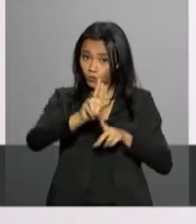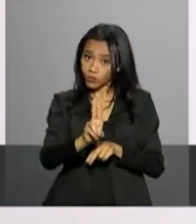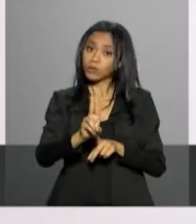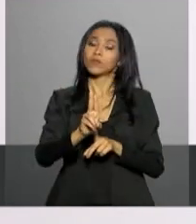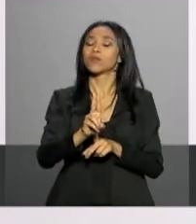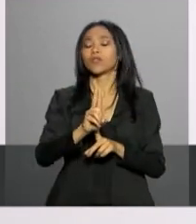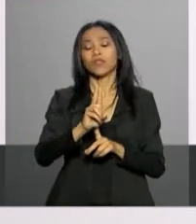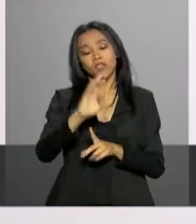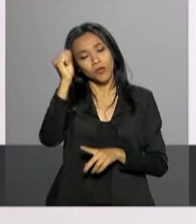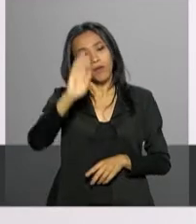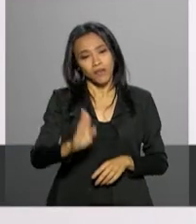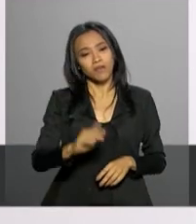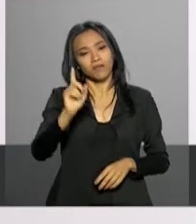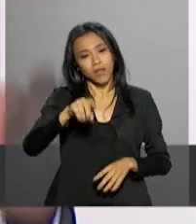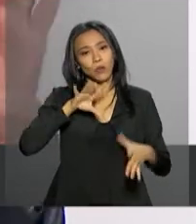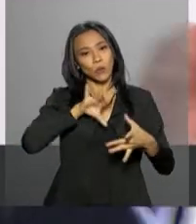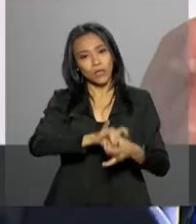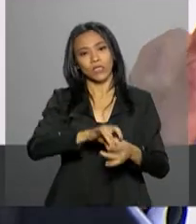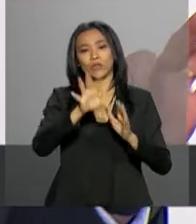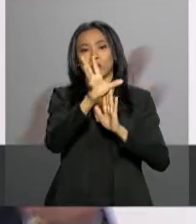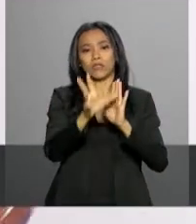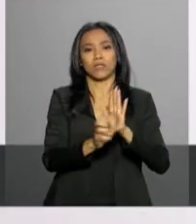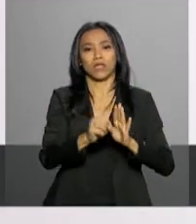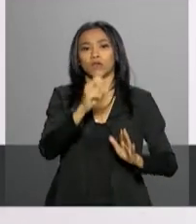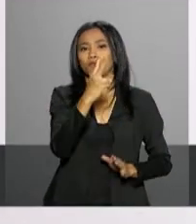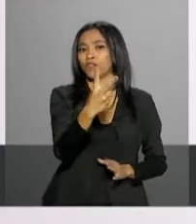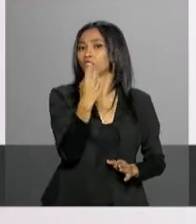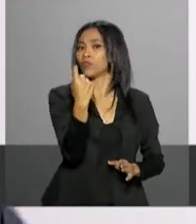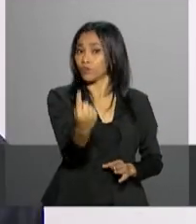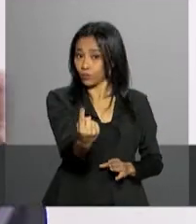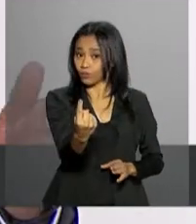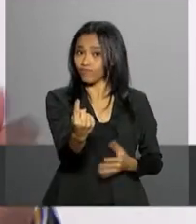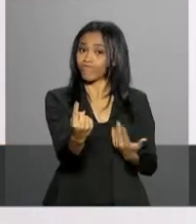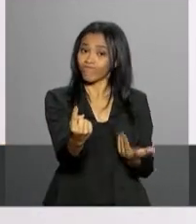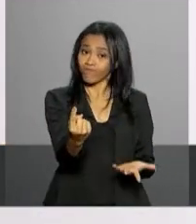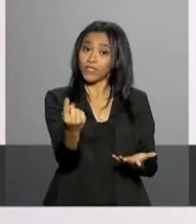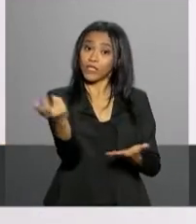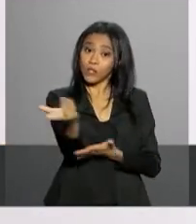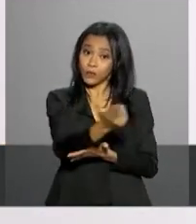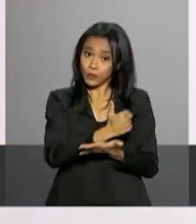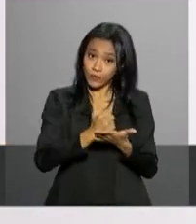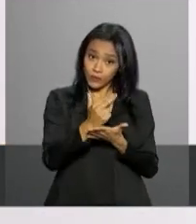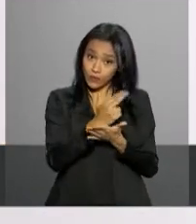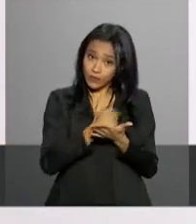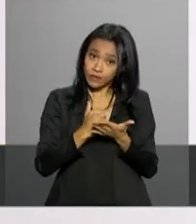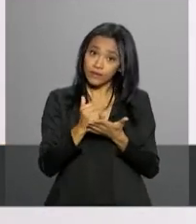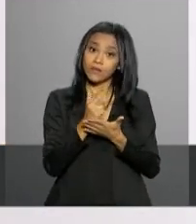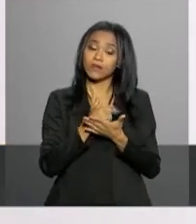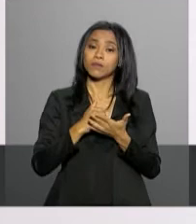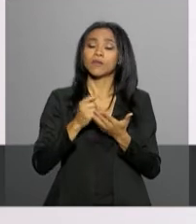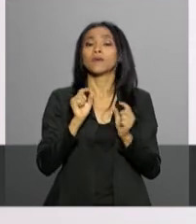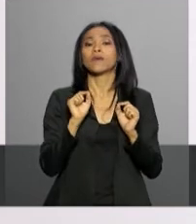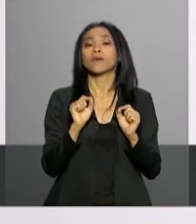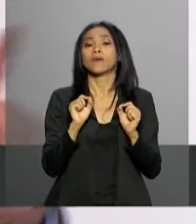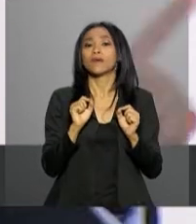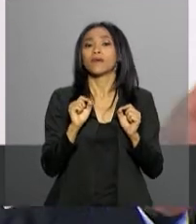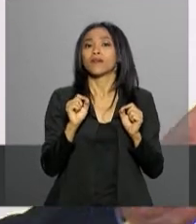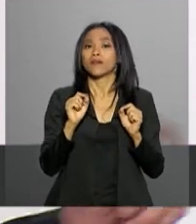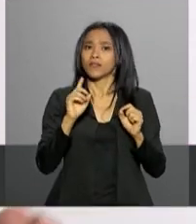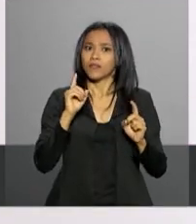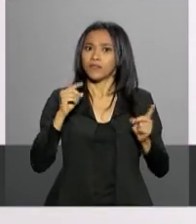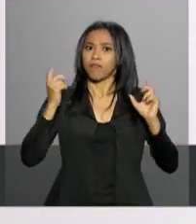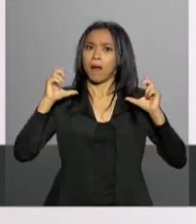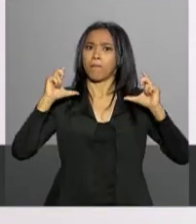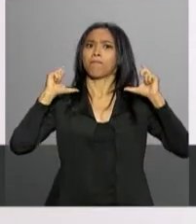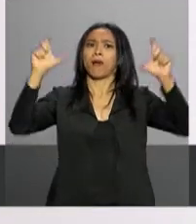está hoje no século 21 e o símbolo de século 21 volto a dizer é precisamente essa a sua vontade por